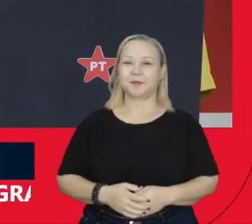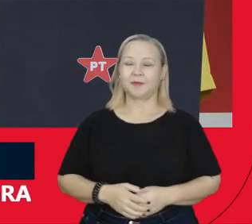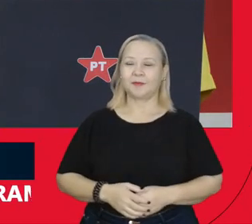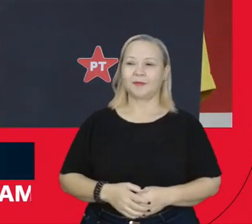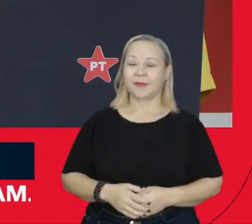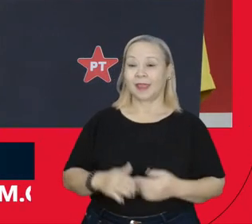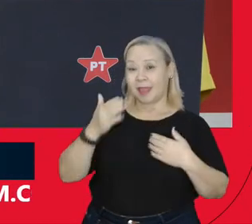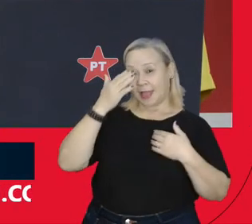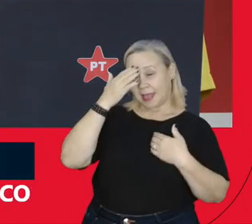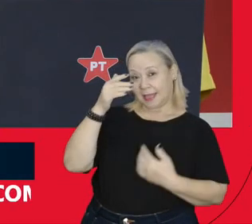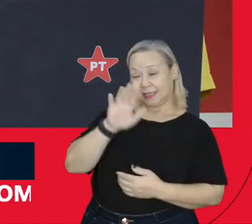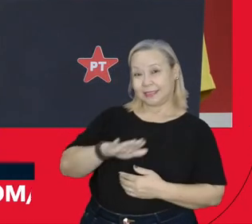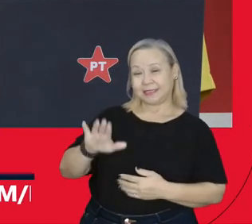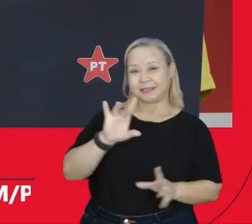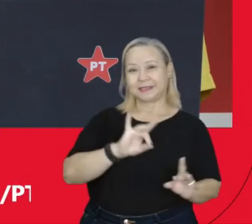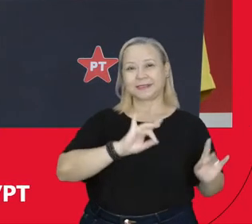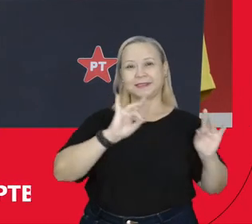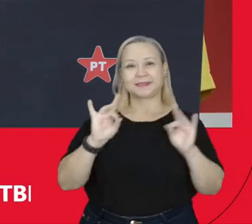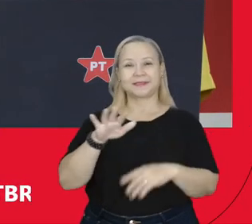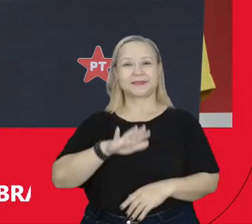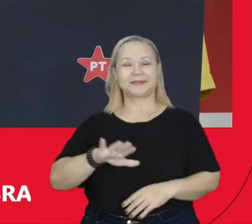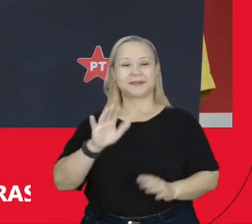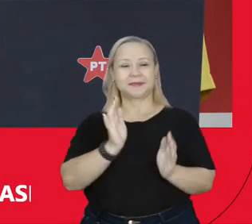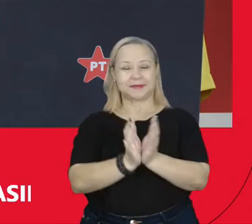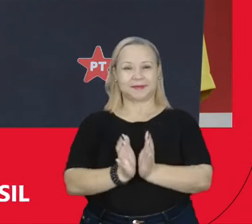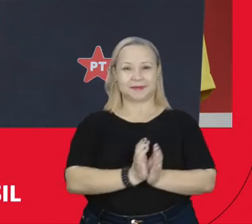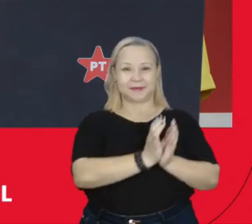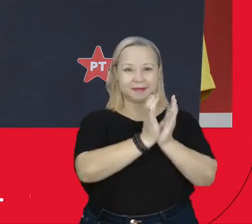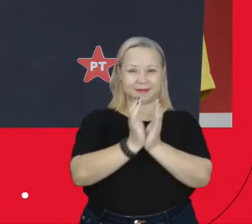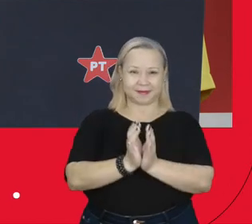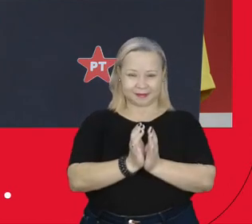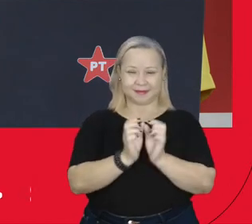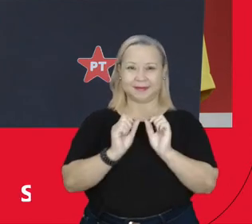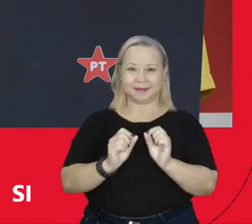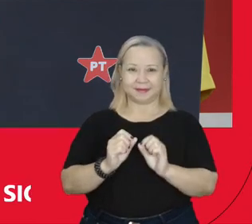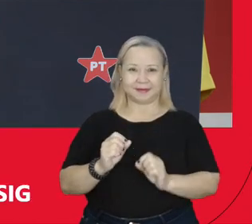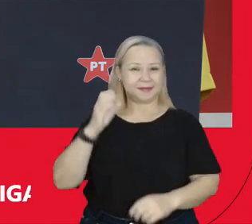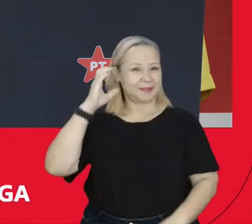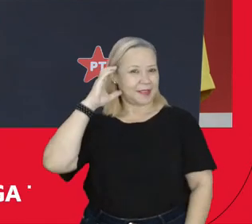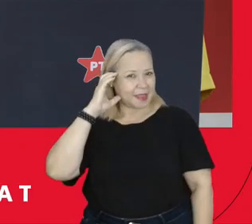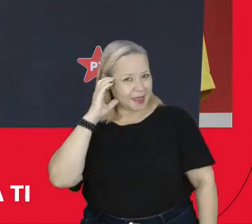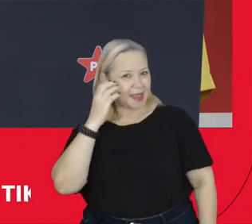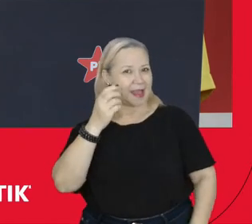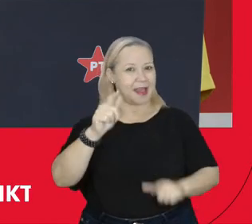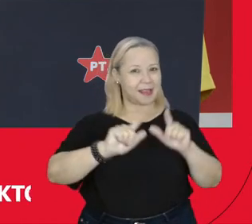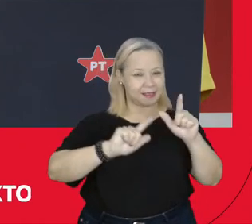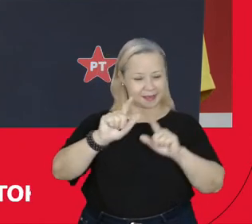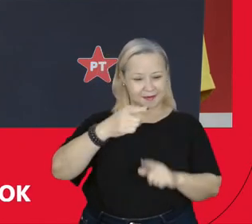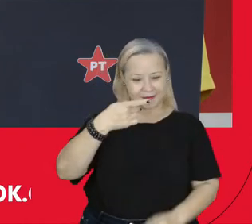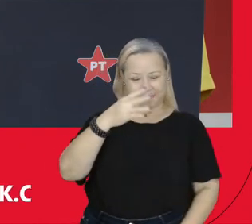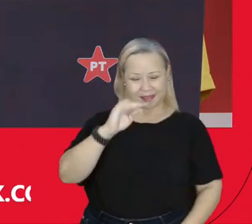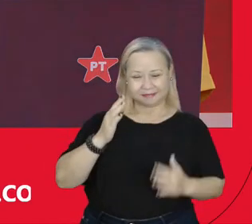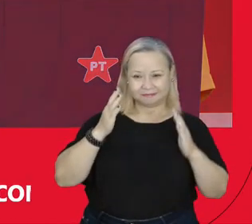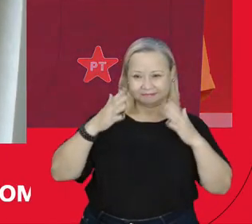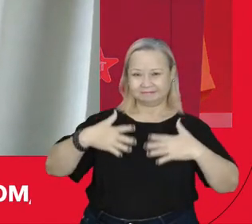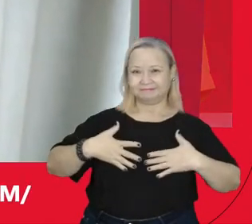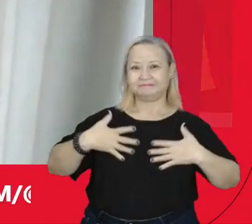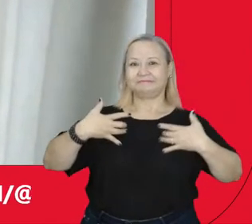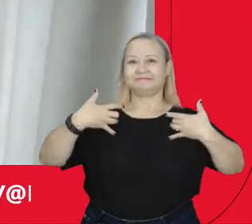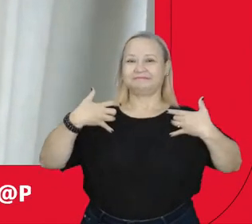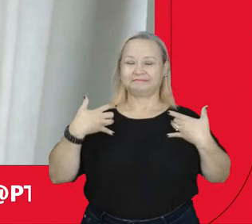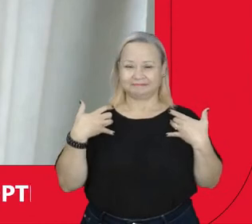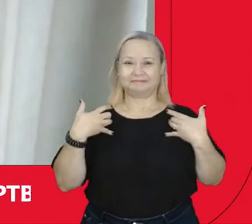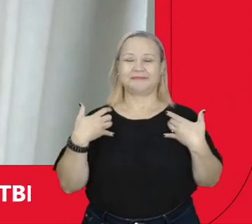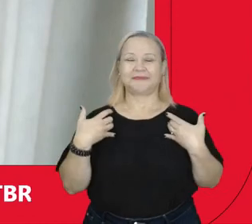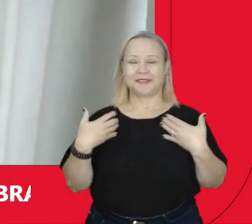você, toda a condução, agradeço toda a equipe, né, da Rádio e da TV PT. É uma honra, né?